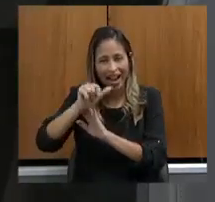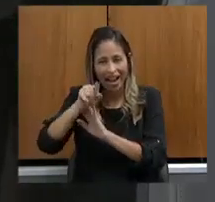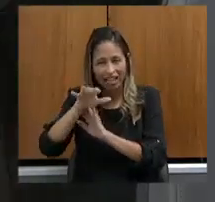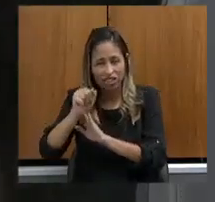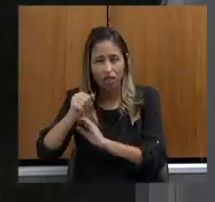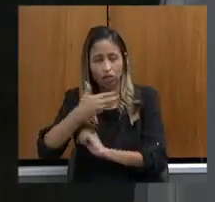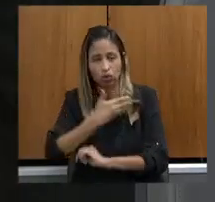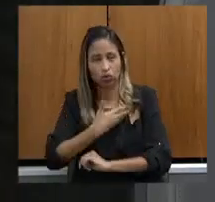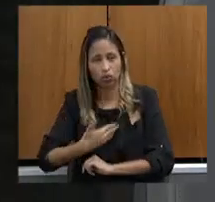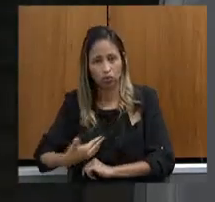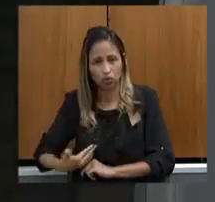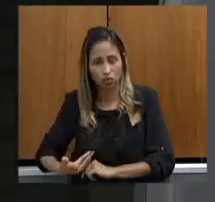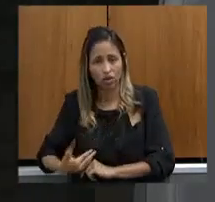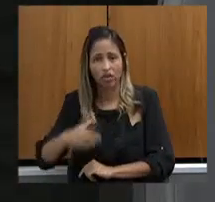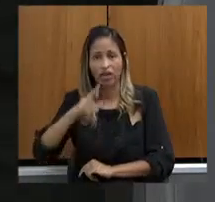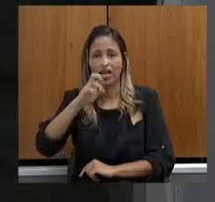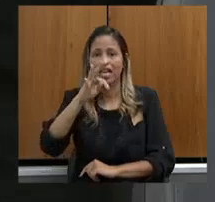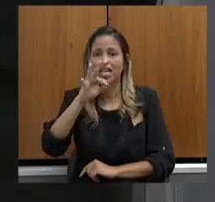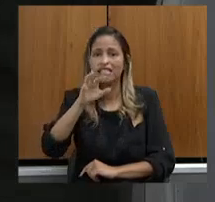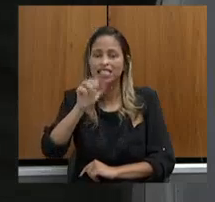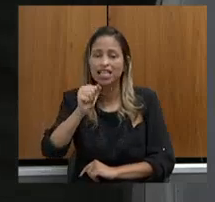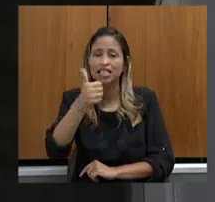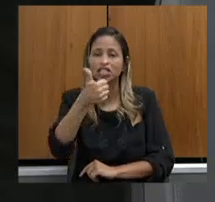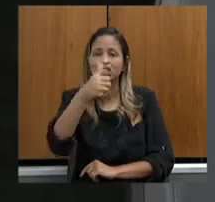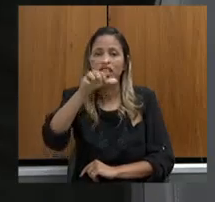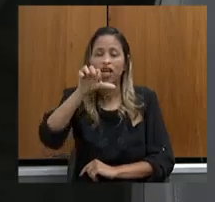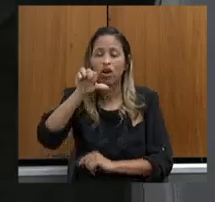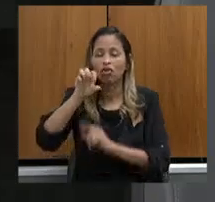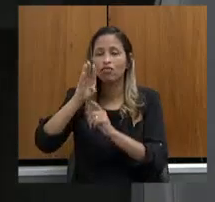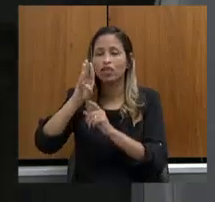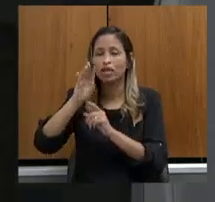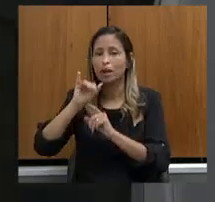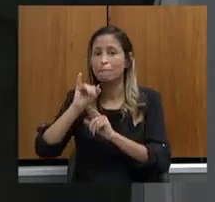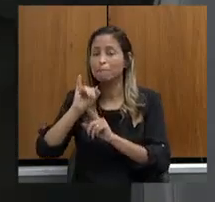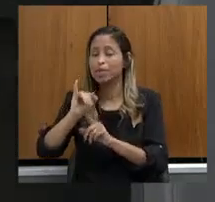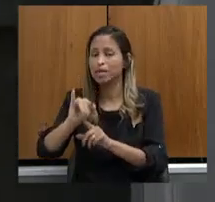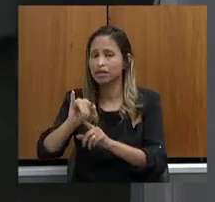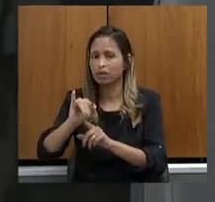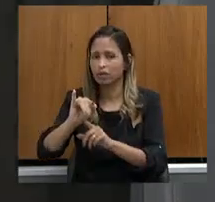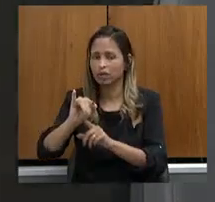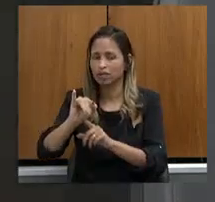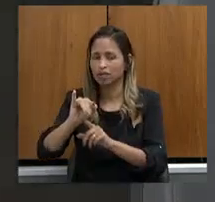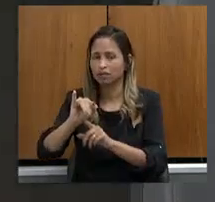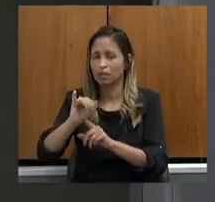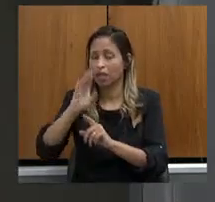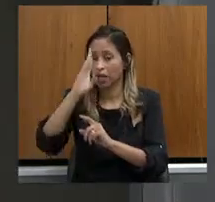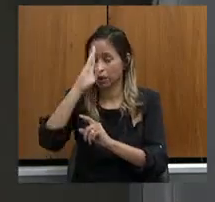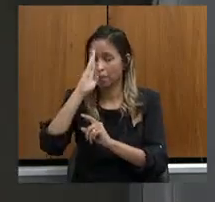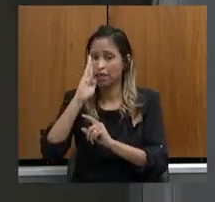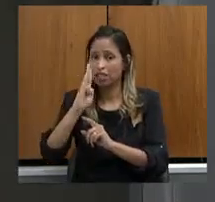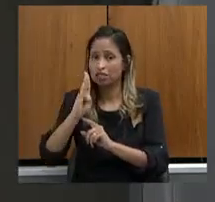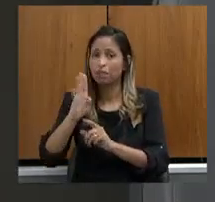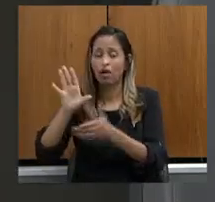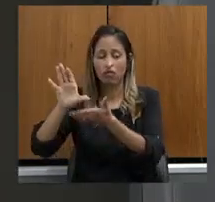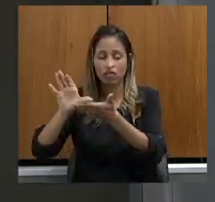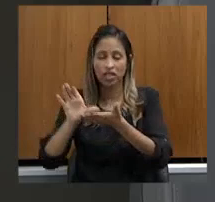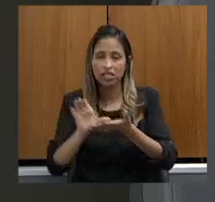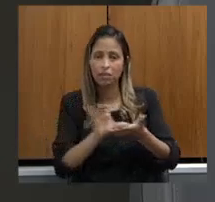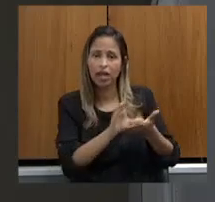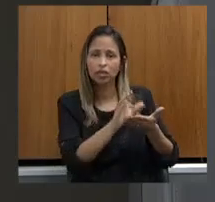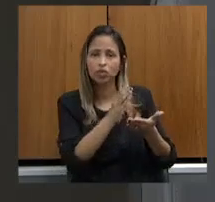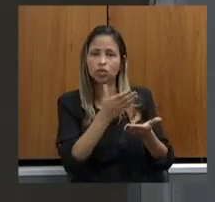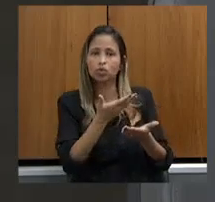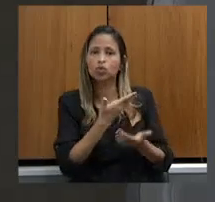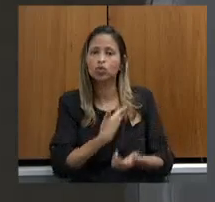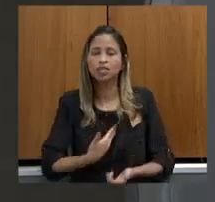reforço adicional de receita tributária de 19 bilhões SMS foi uma principal fonte de financiamento do estado